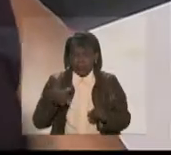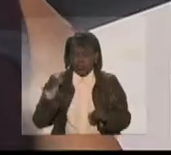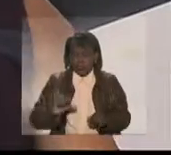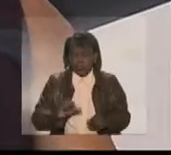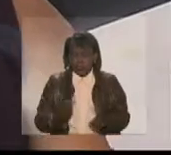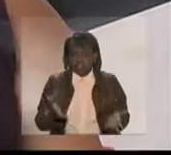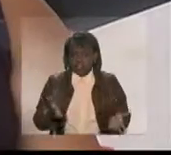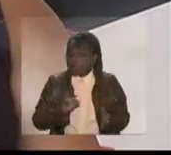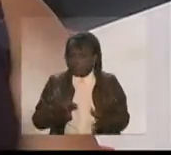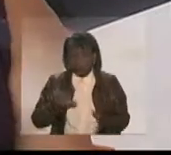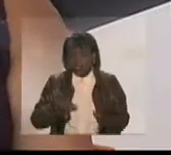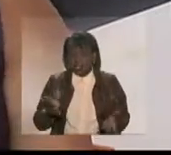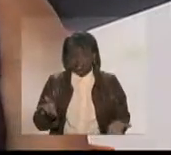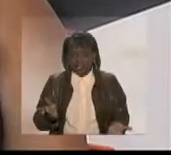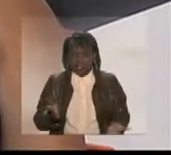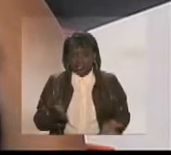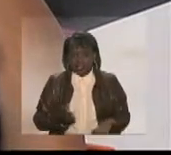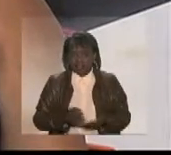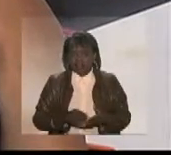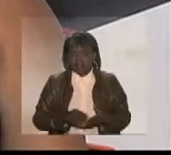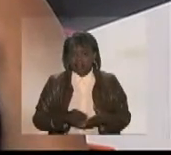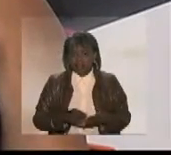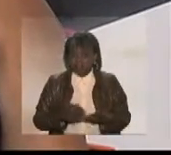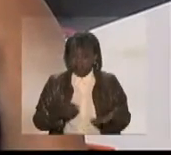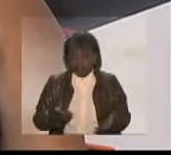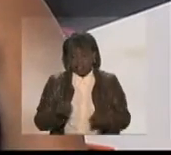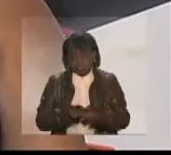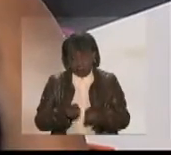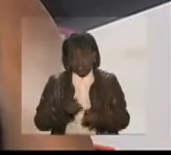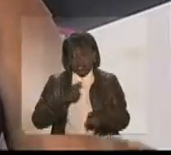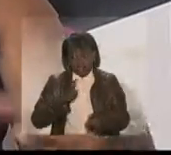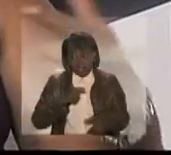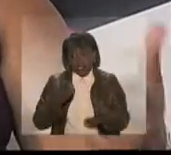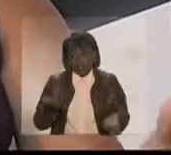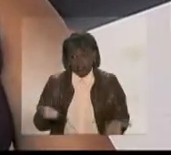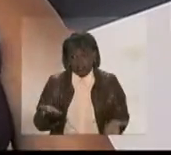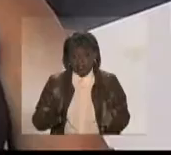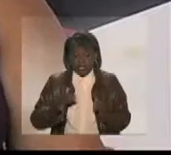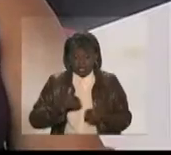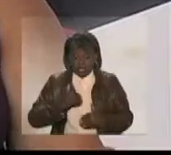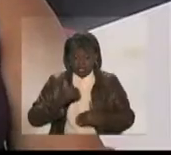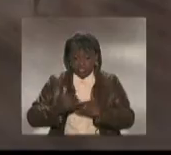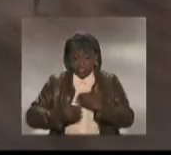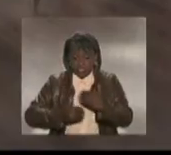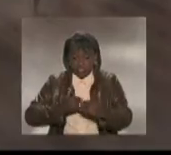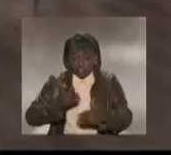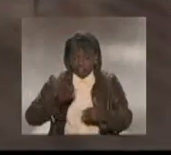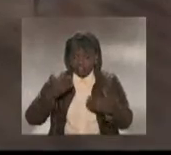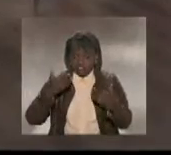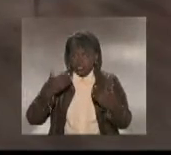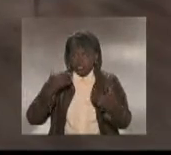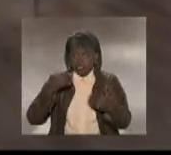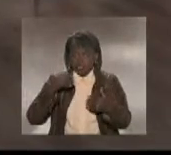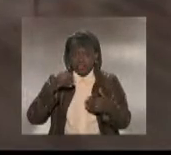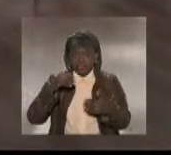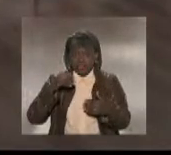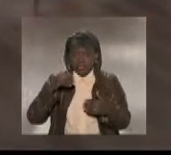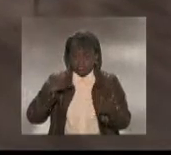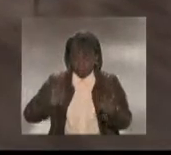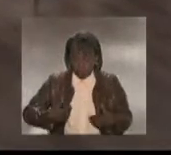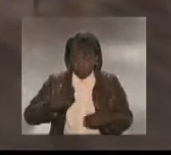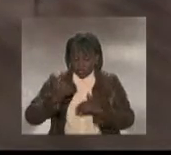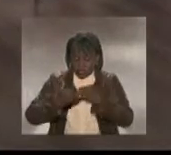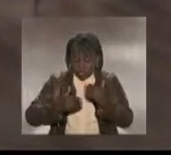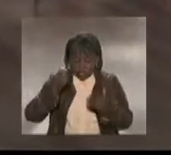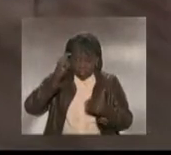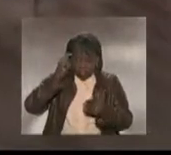é uma droga. E não é isso. Ainda tem isso. Ainda tem isso. No processo de formação dela, né,